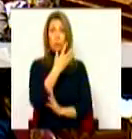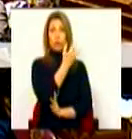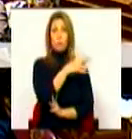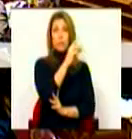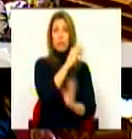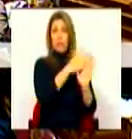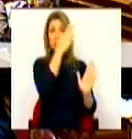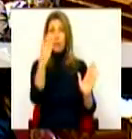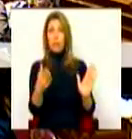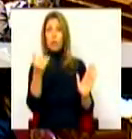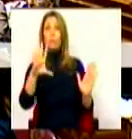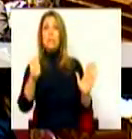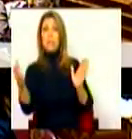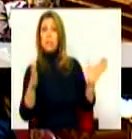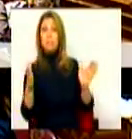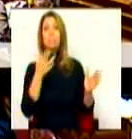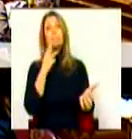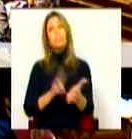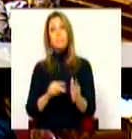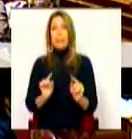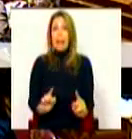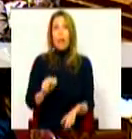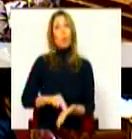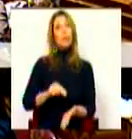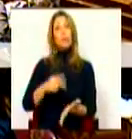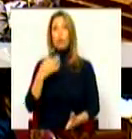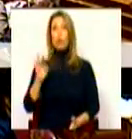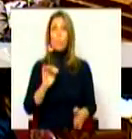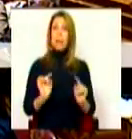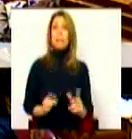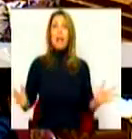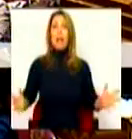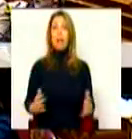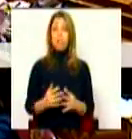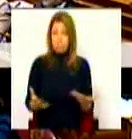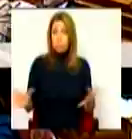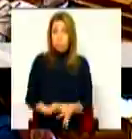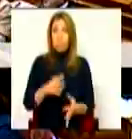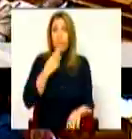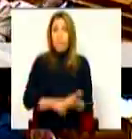2013 e 2015. É esta a verdade, é esta a posição do Partido Socialista, a bem da verdade.